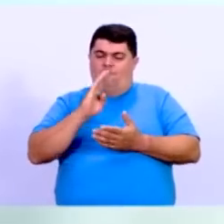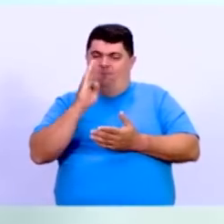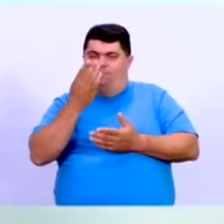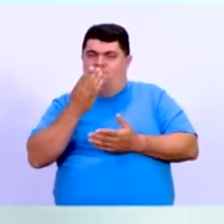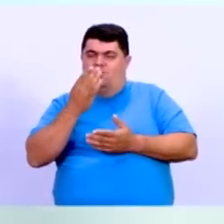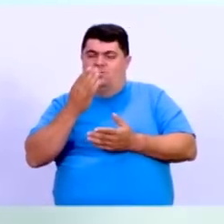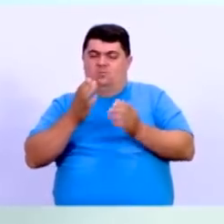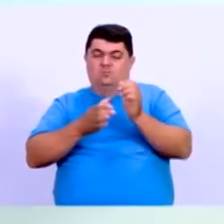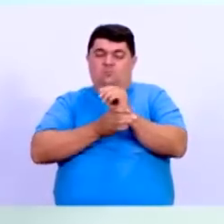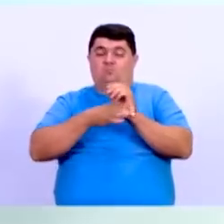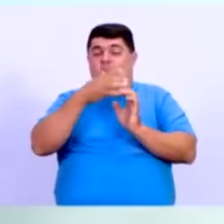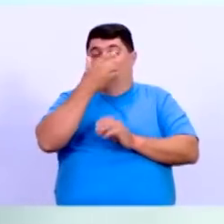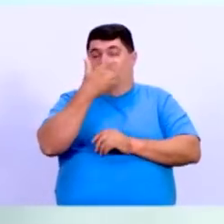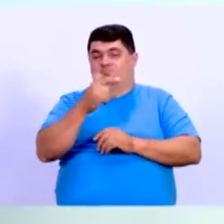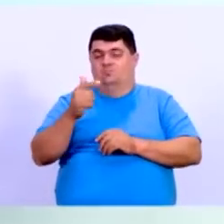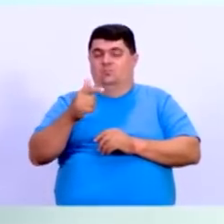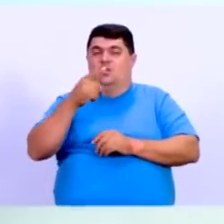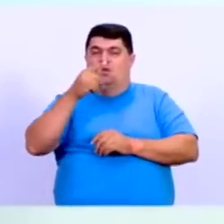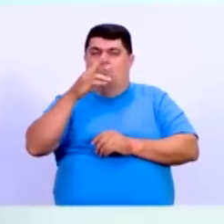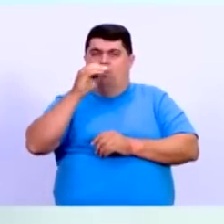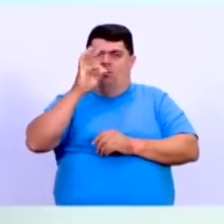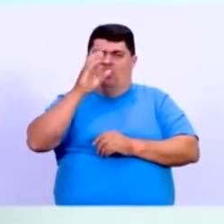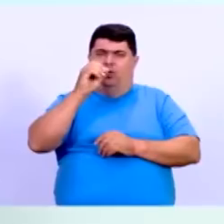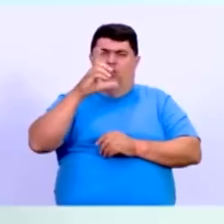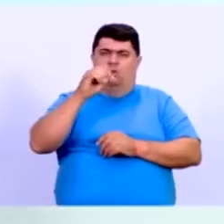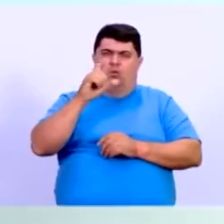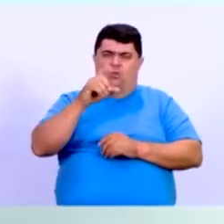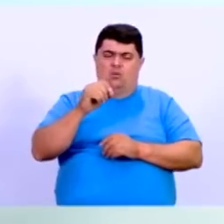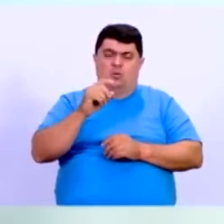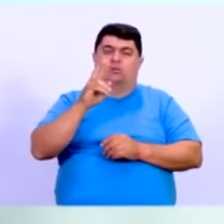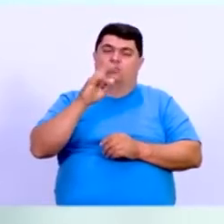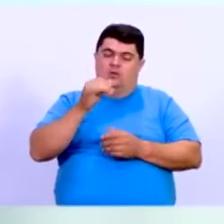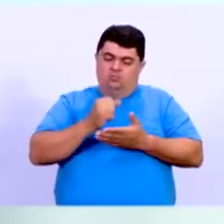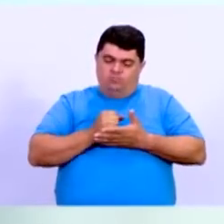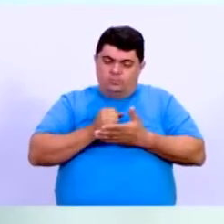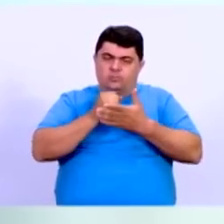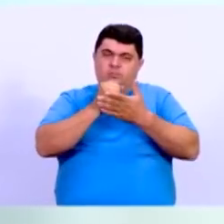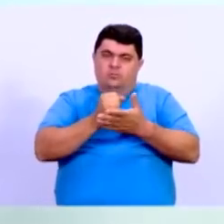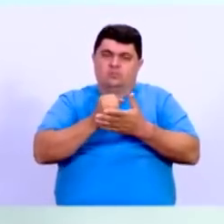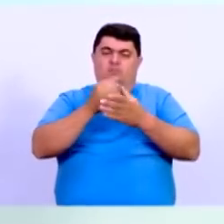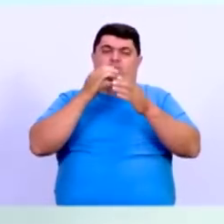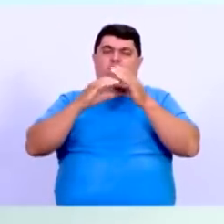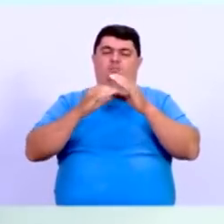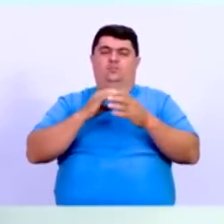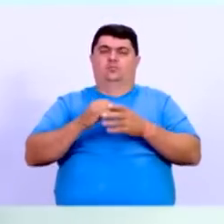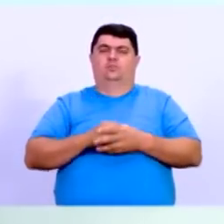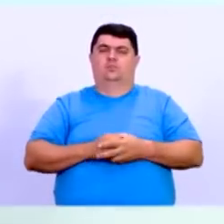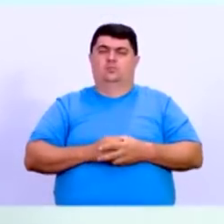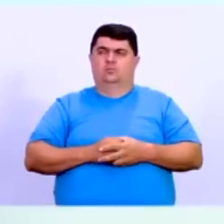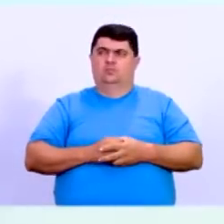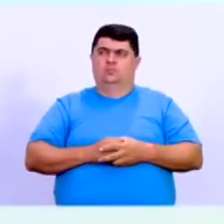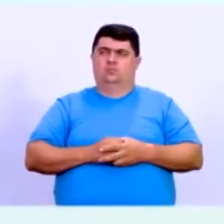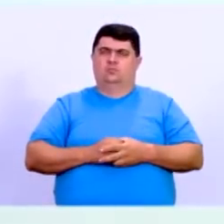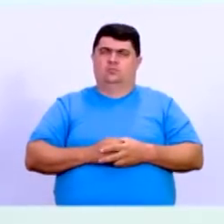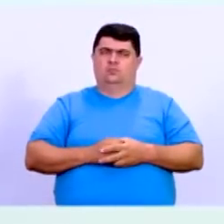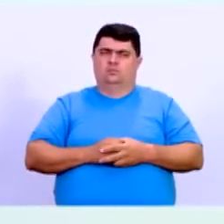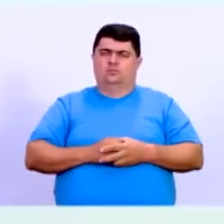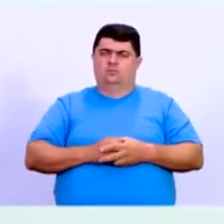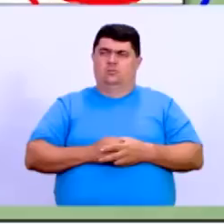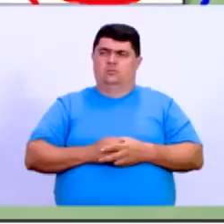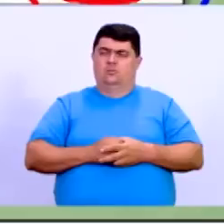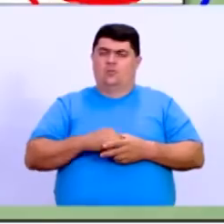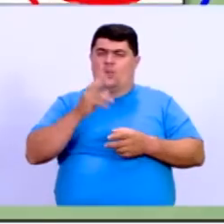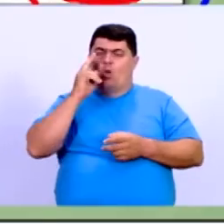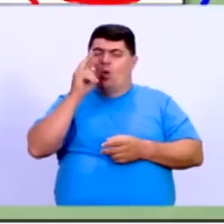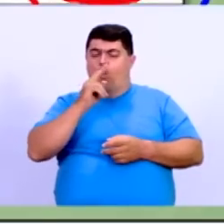informação. Por isso que a figura do protocolo está ali para poder auxiliar essa comunicação. Tudo bem? Então, olha só aqui no quadro